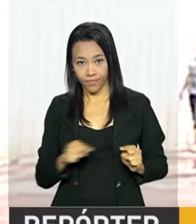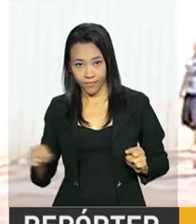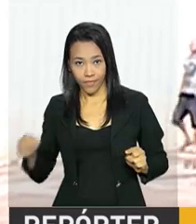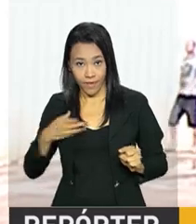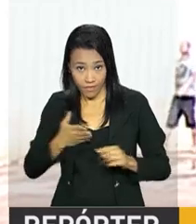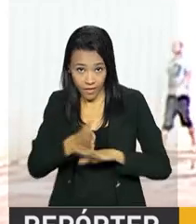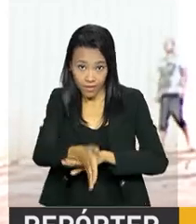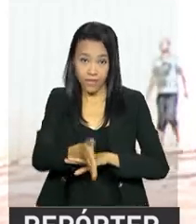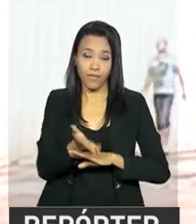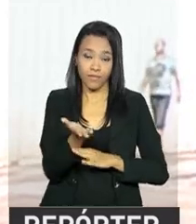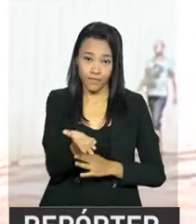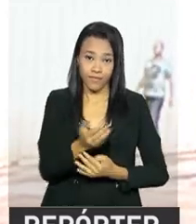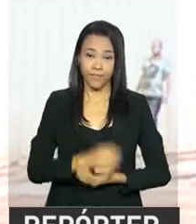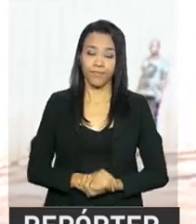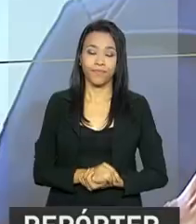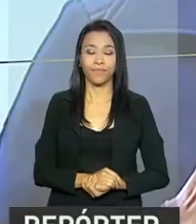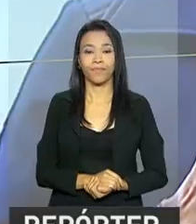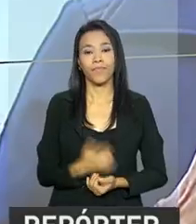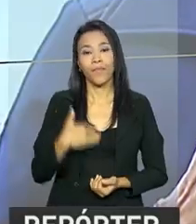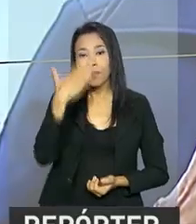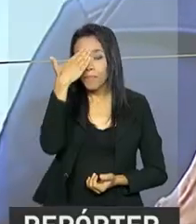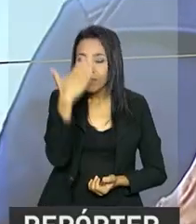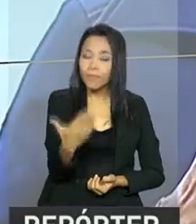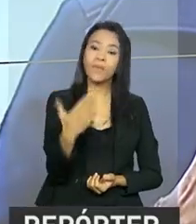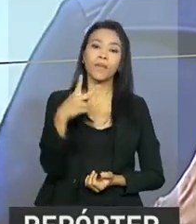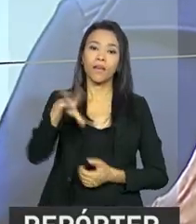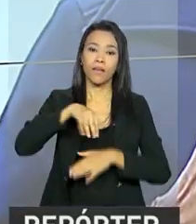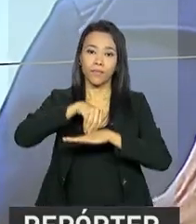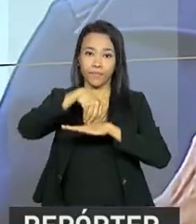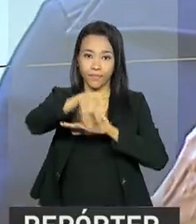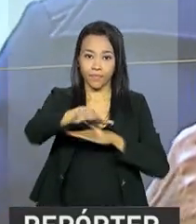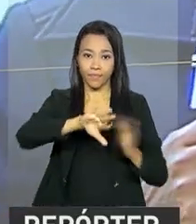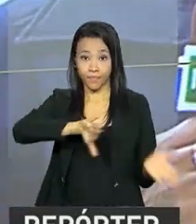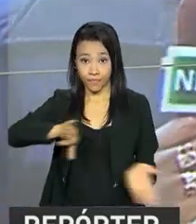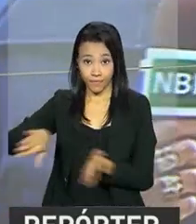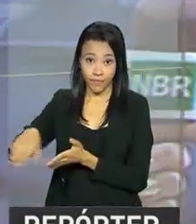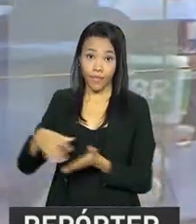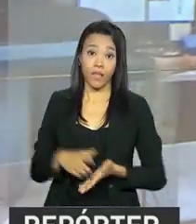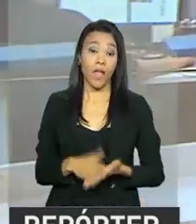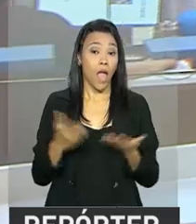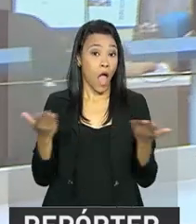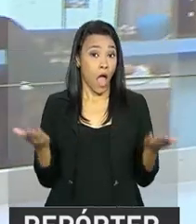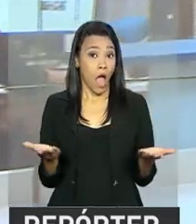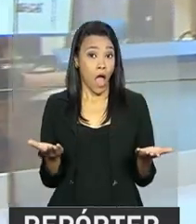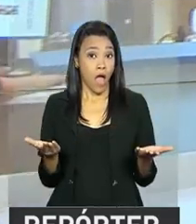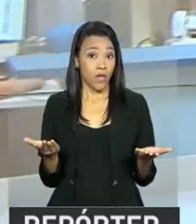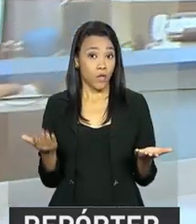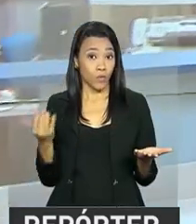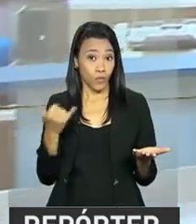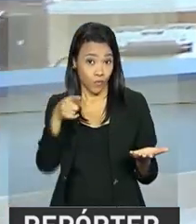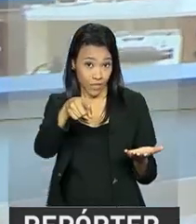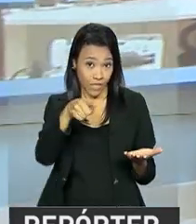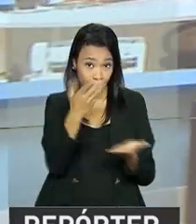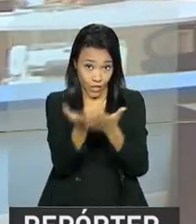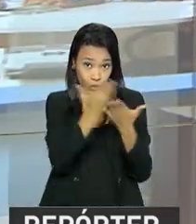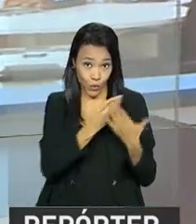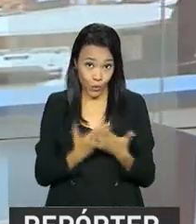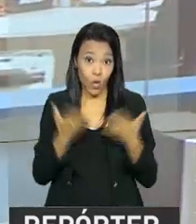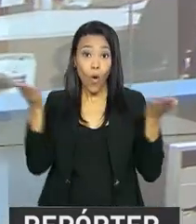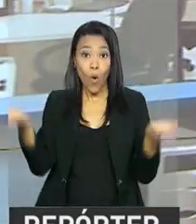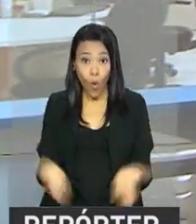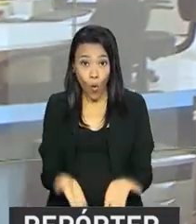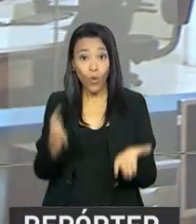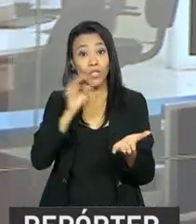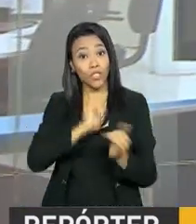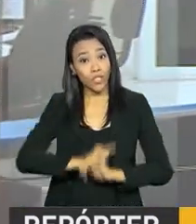volto com você Leandro obrigado Mara pelas suas informações e agora a a notícia para você que é estudante sai hoje